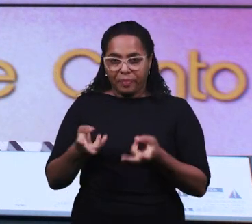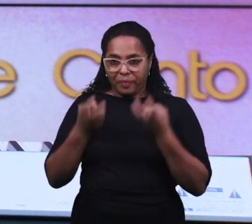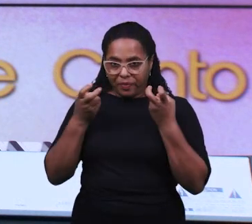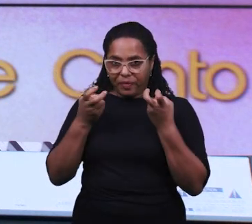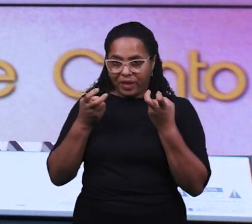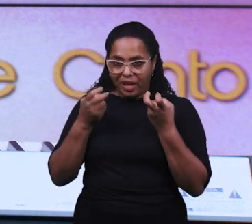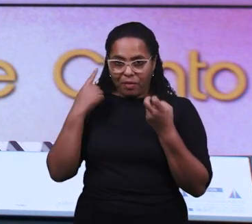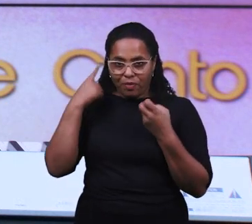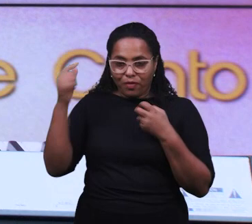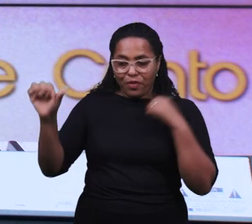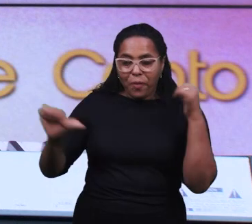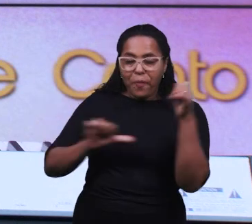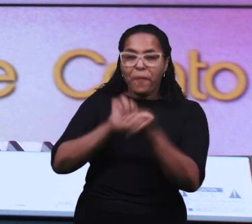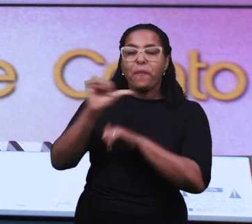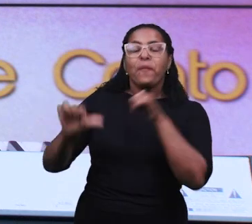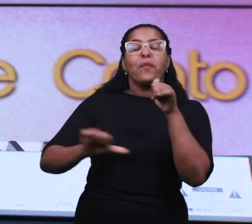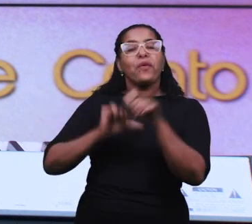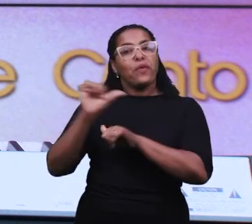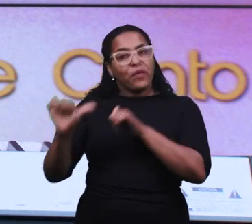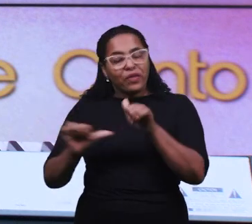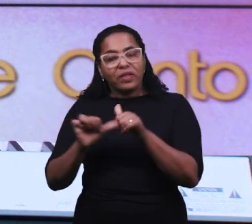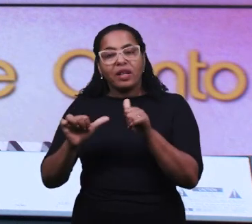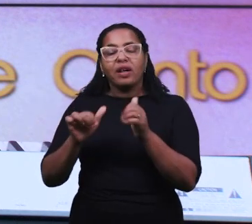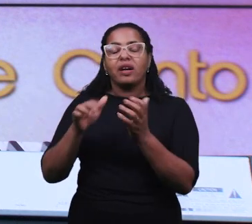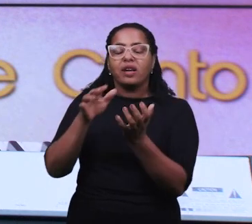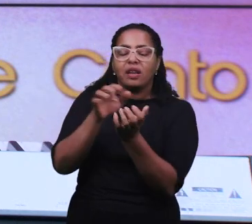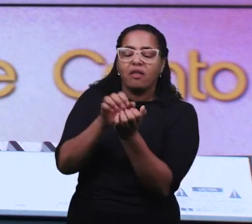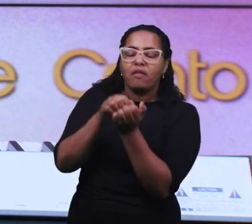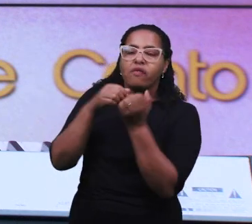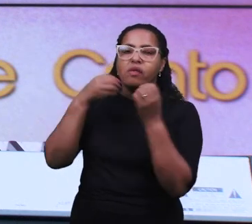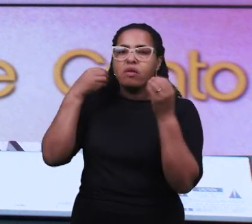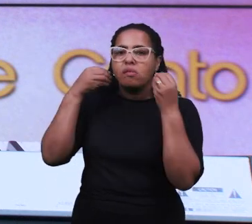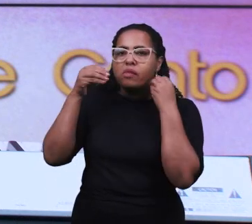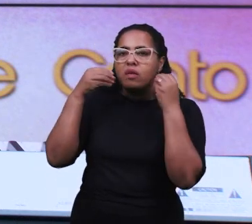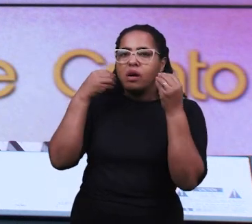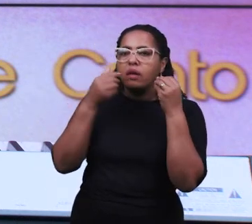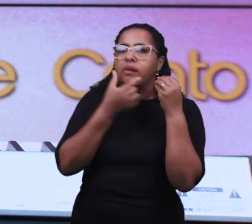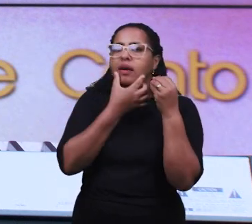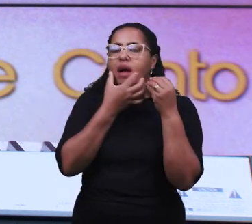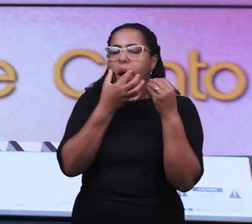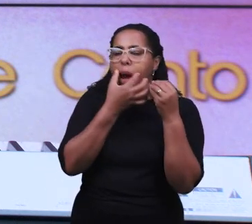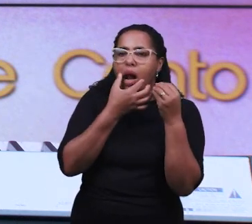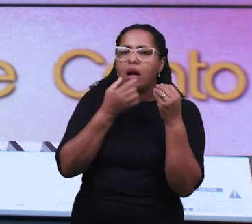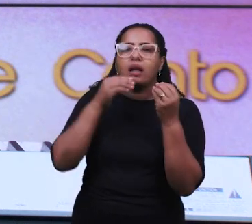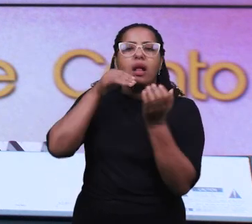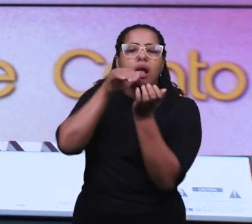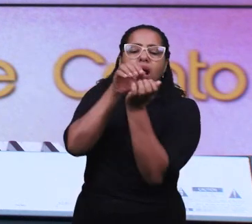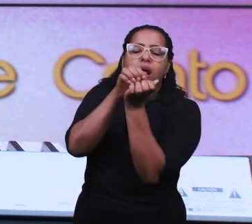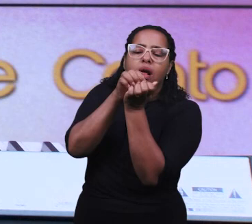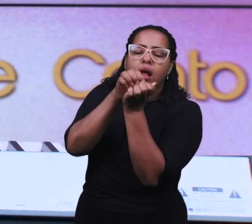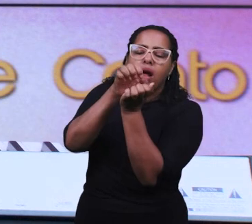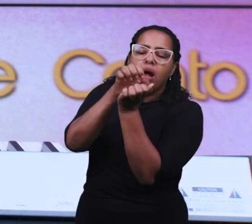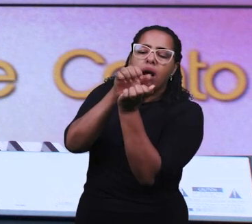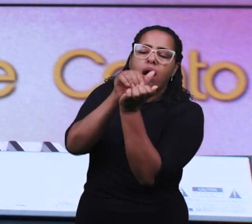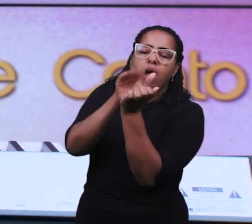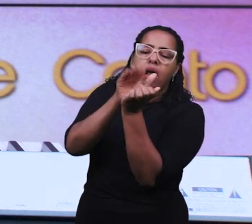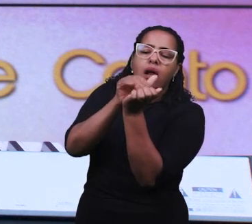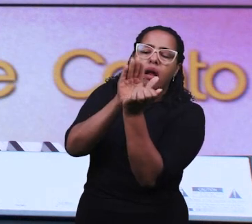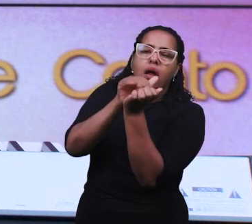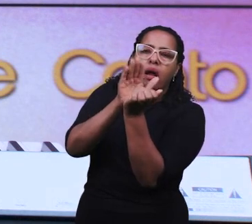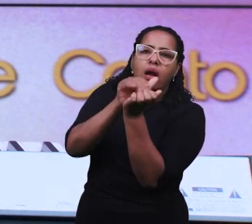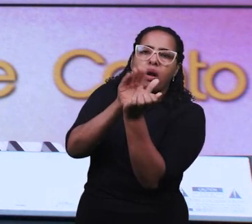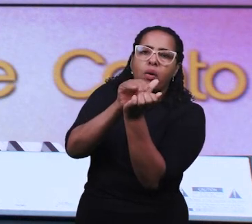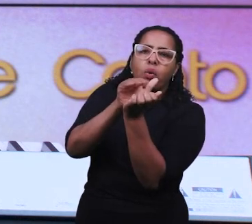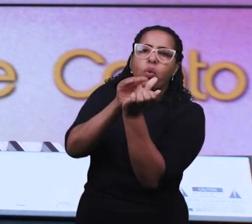perceberam que o som foi mudando? Porque eu fui movendo o palato mole, movi os lábios, movi a língua dentro do trato